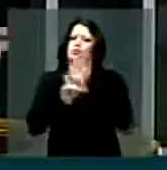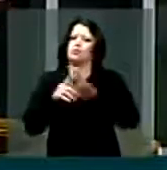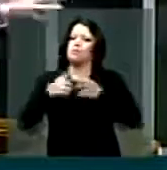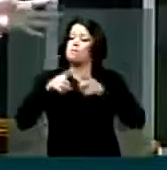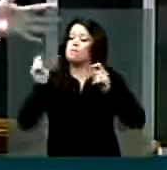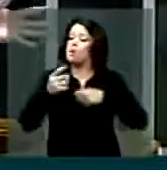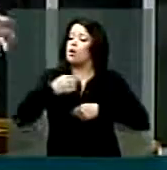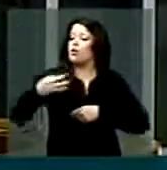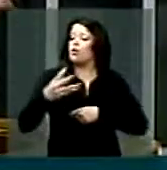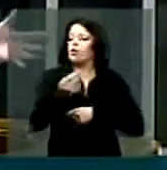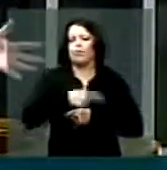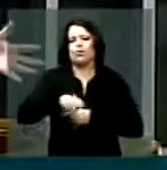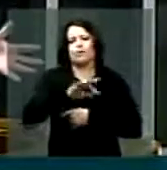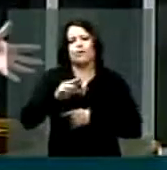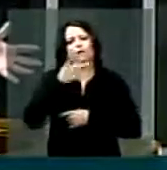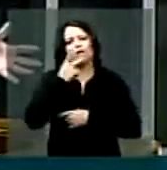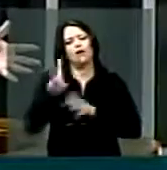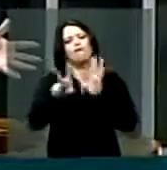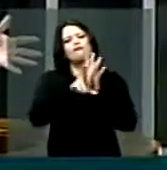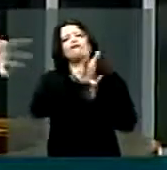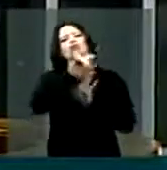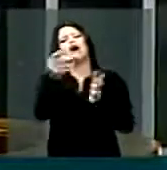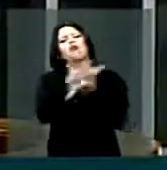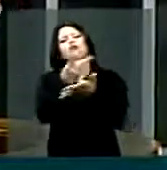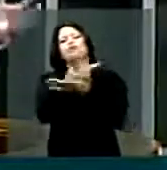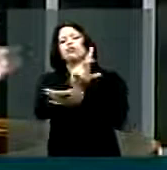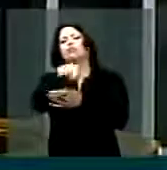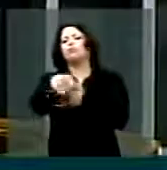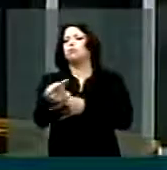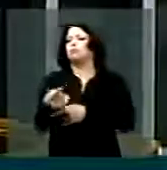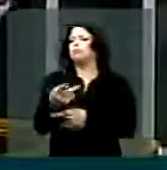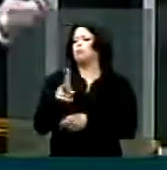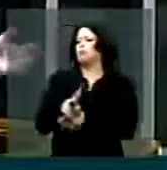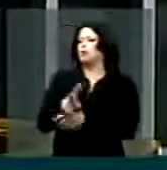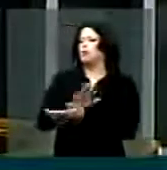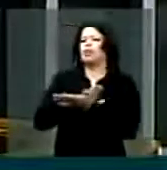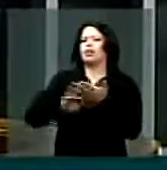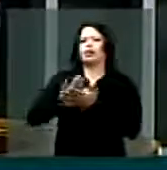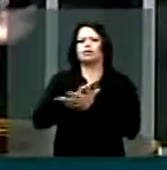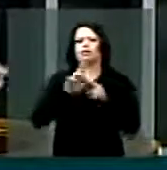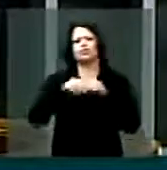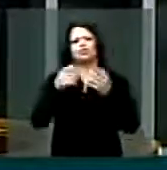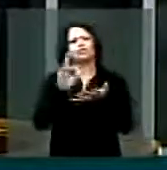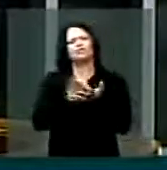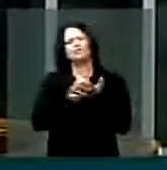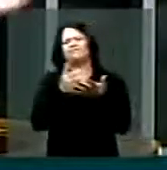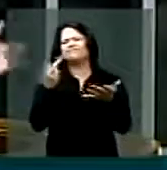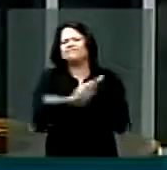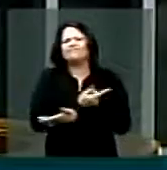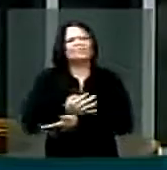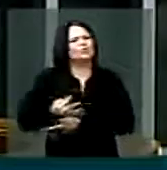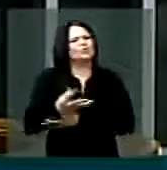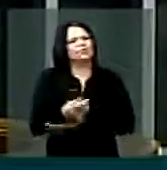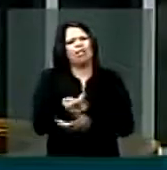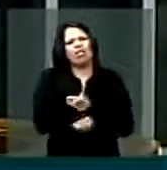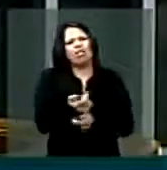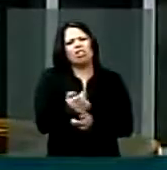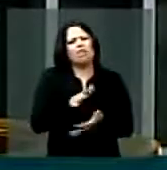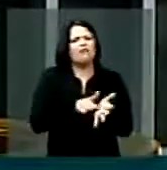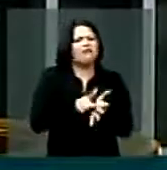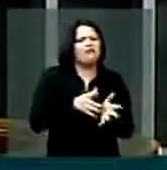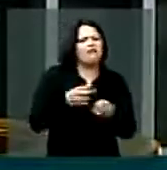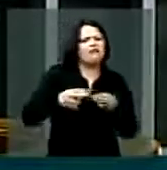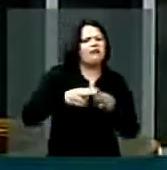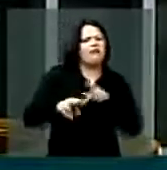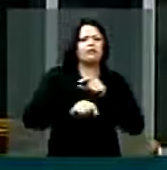um de nós, chegar na base e dizer que vai acontecer. Porque do jeito que está, isso é uma peça de ficção, é um engodo, é uma